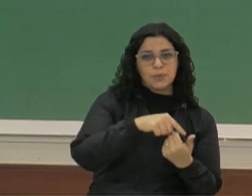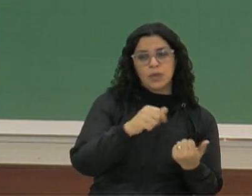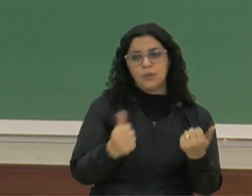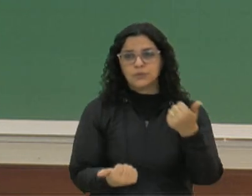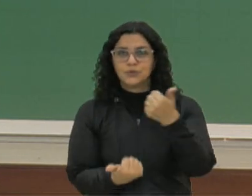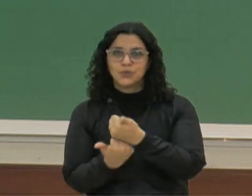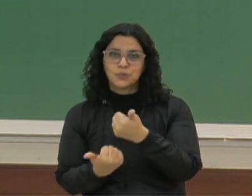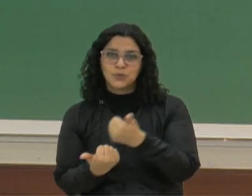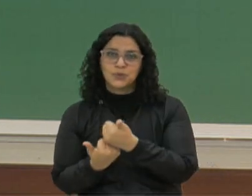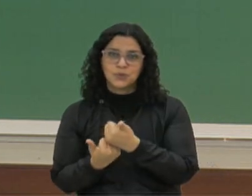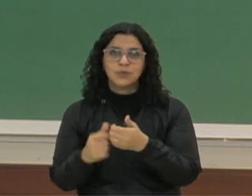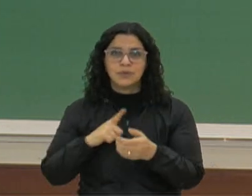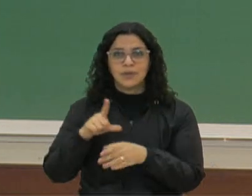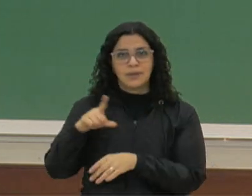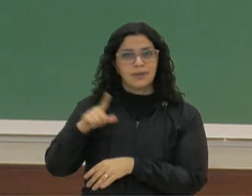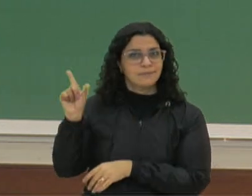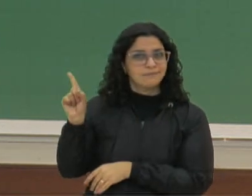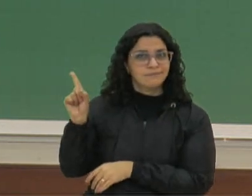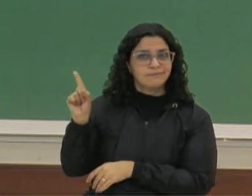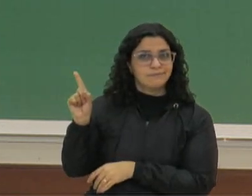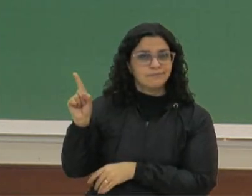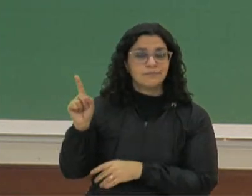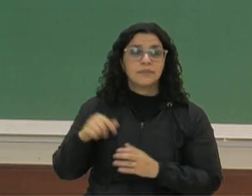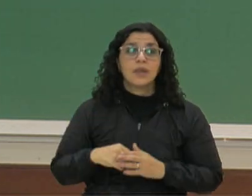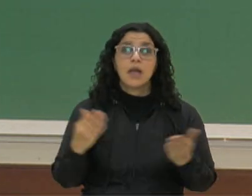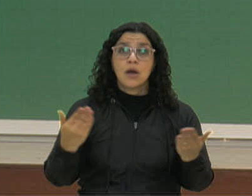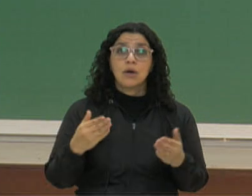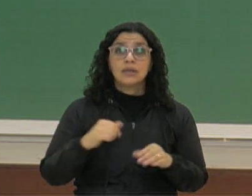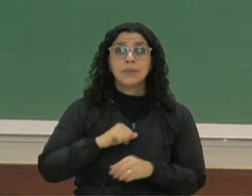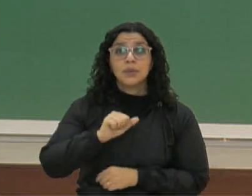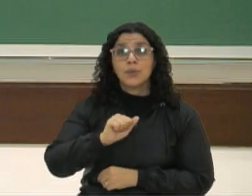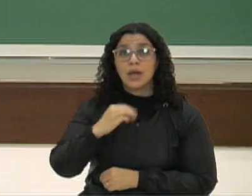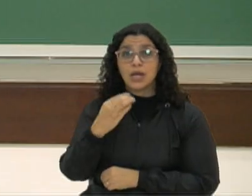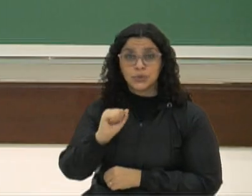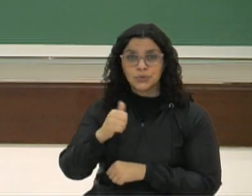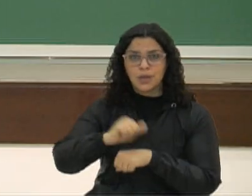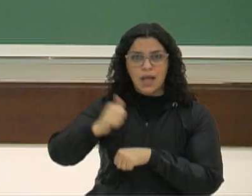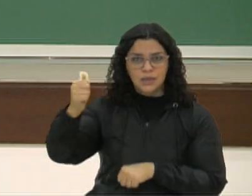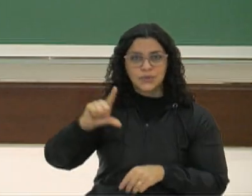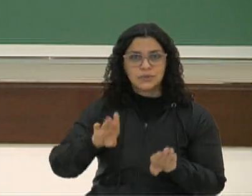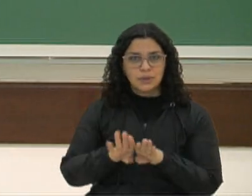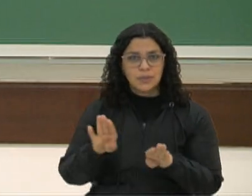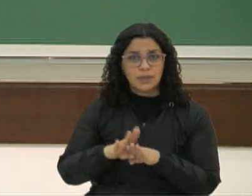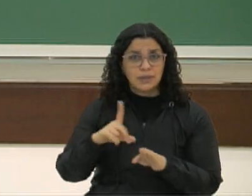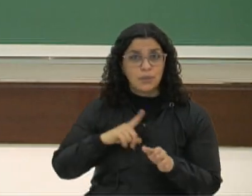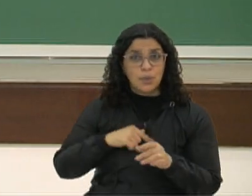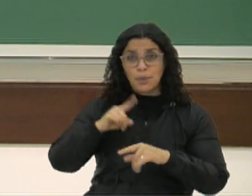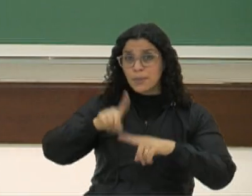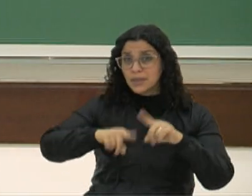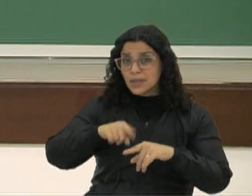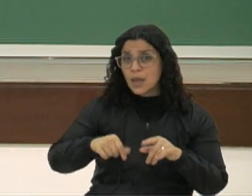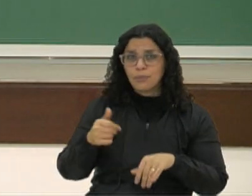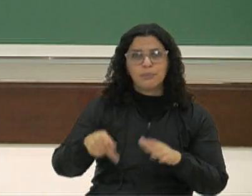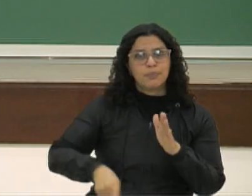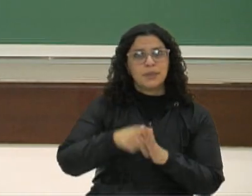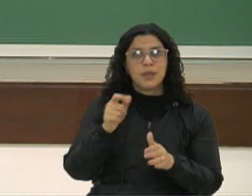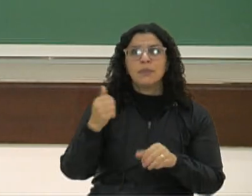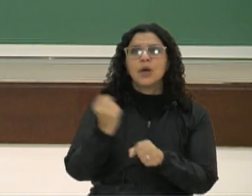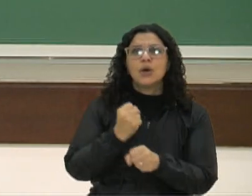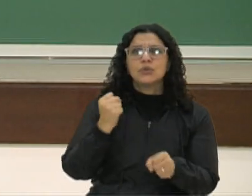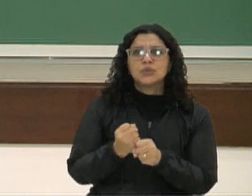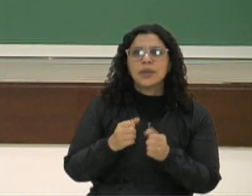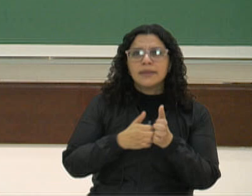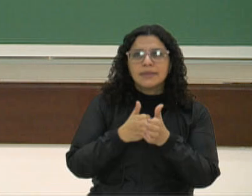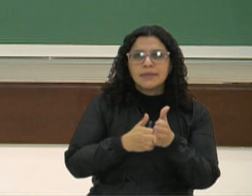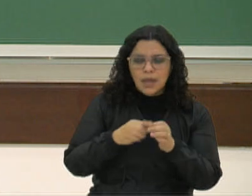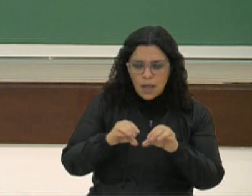aço, a eletricidade e o petróleo. O aço, principalmente, que deu... É a matéria-prima para a construção das ferrovias, né, que teve